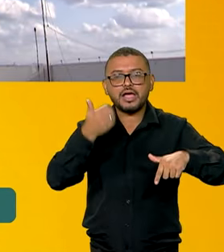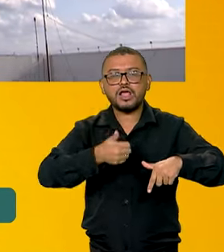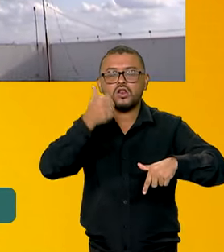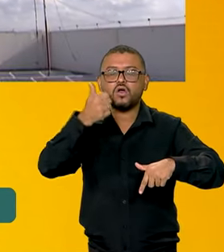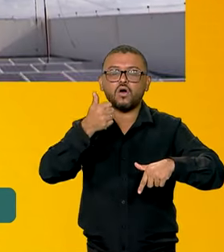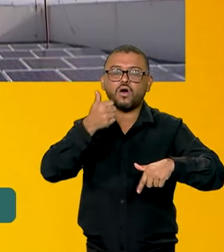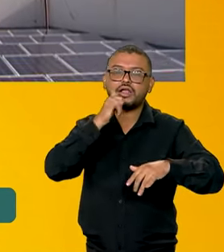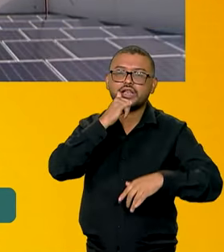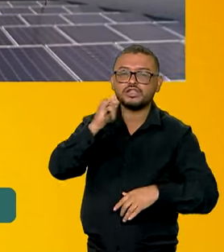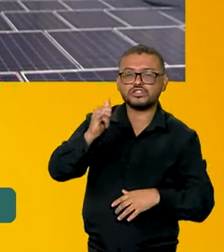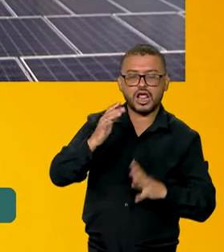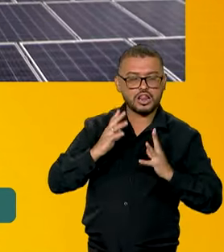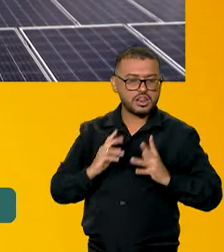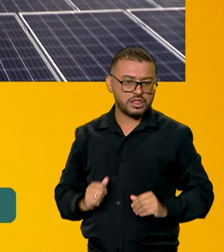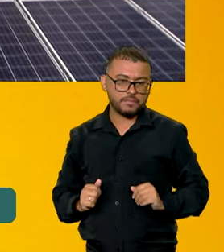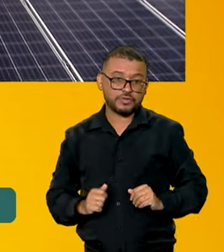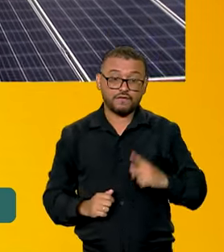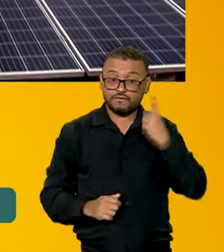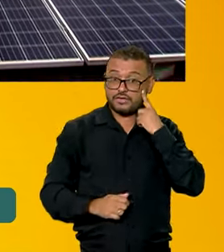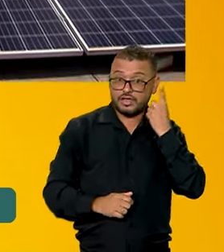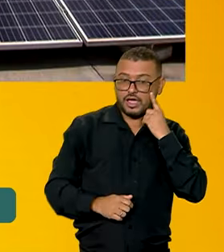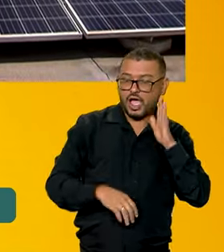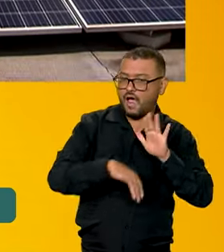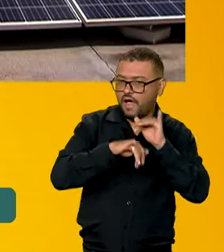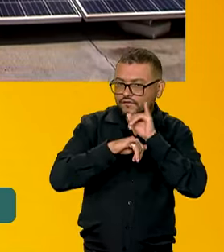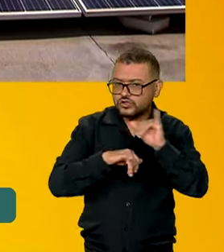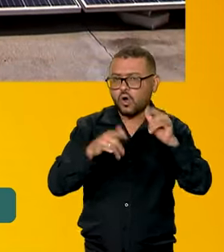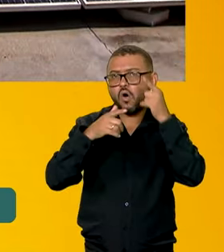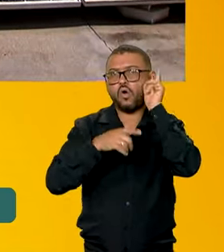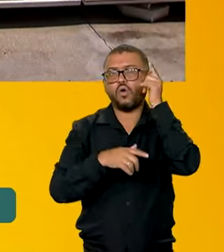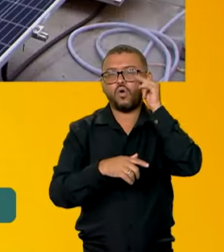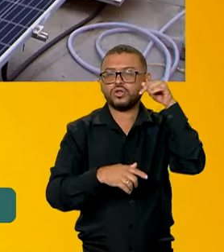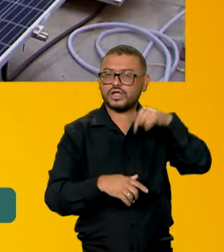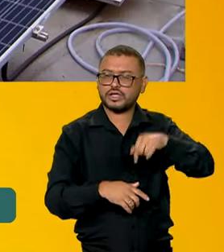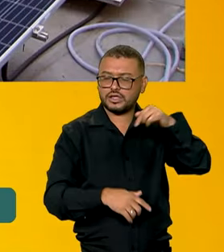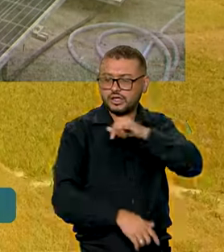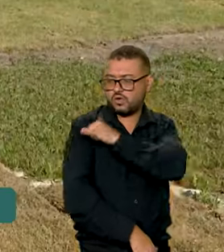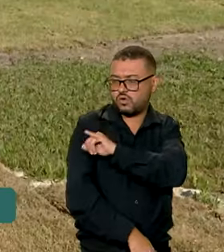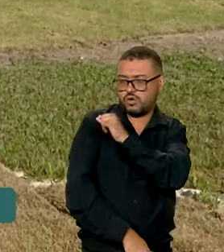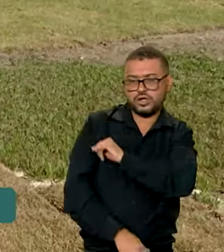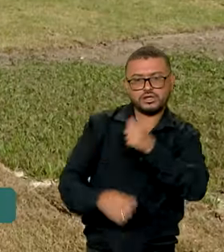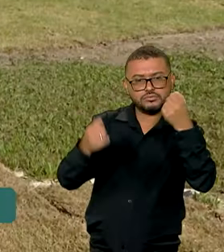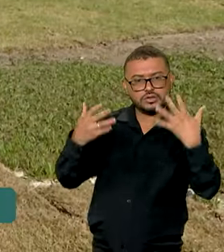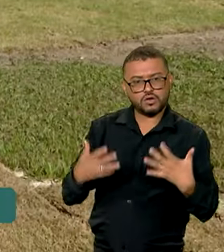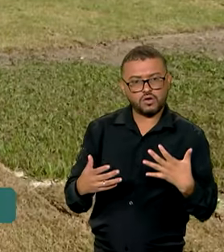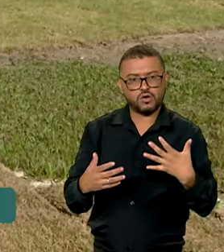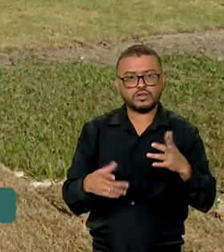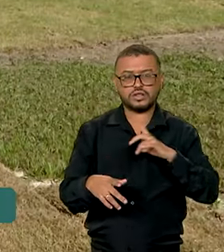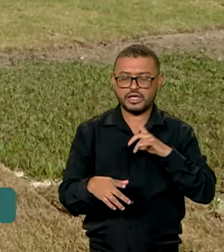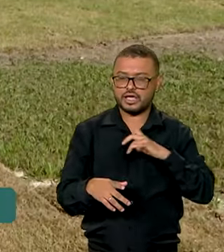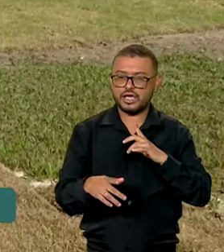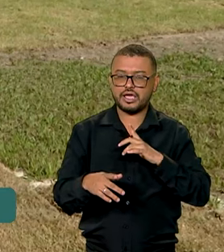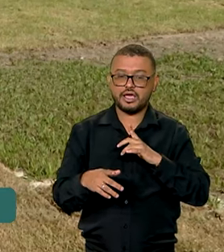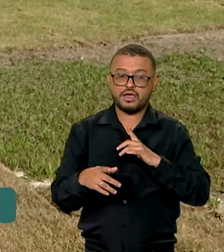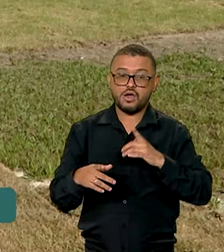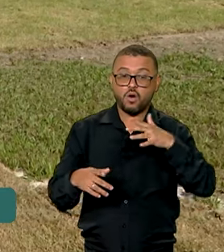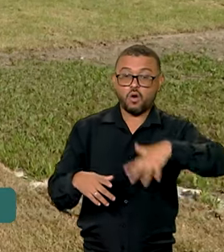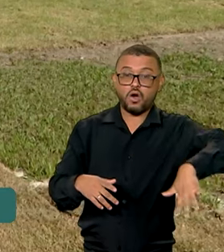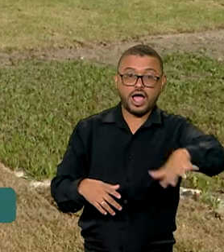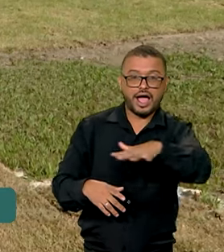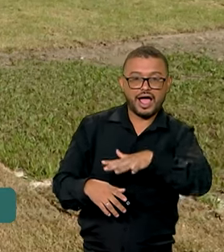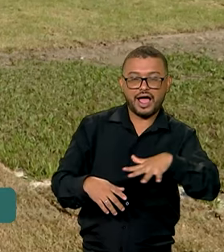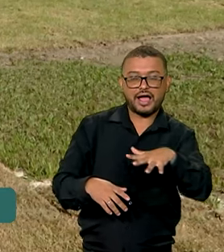eficiência energética. Esse anúncio foi feito ontem, aqui no Rio de Janeiro, durante a inauguração do